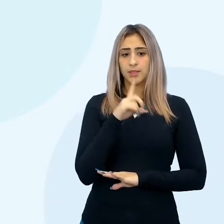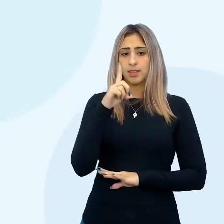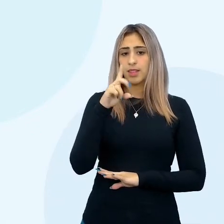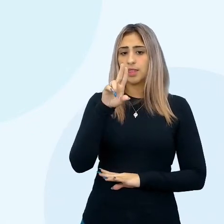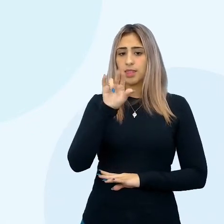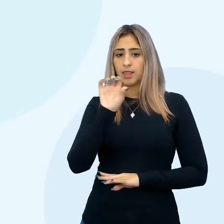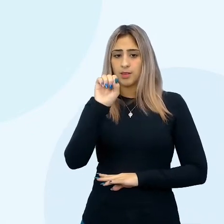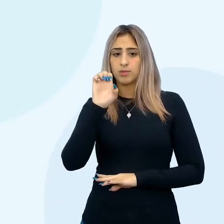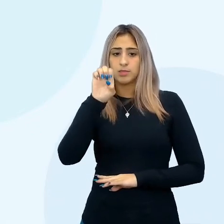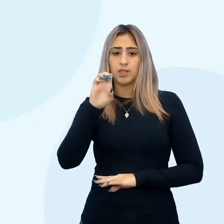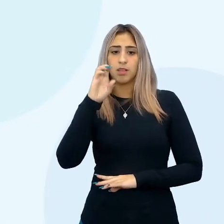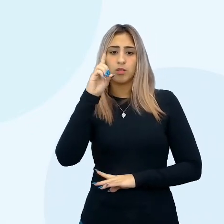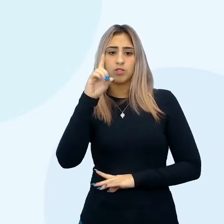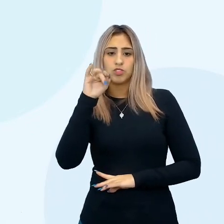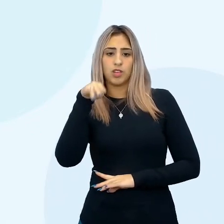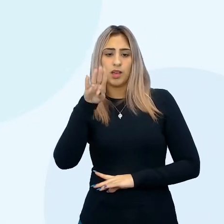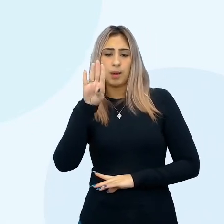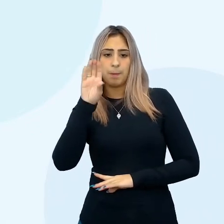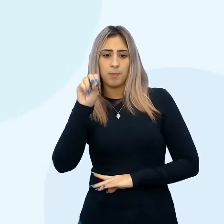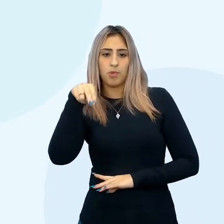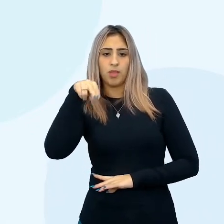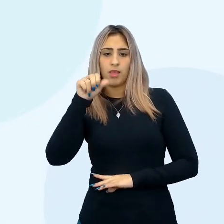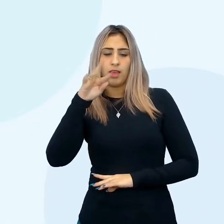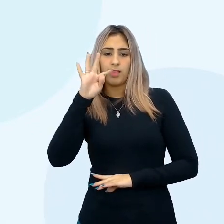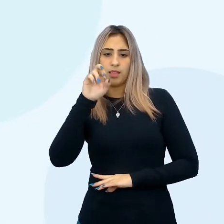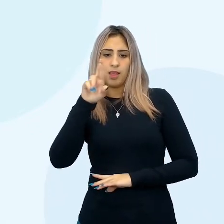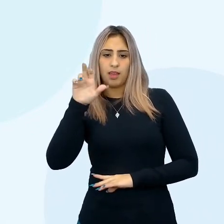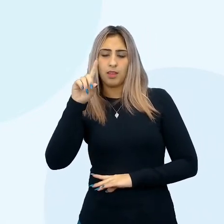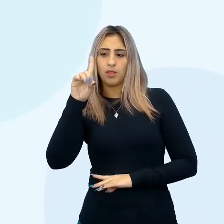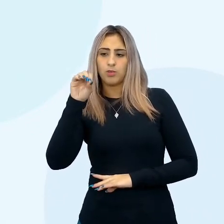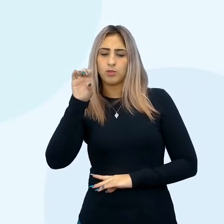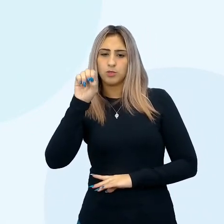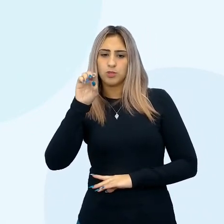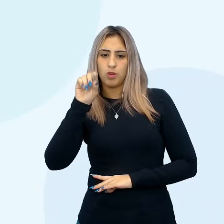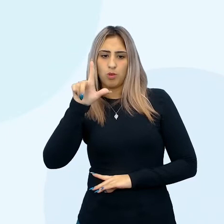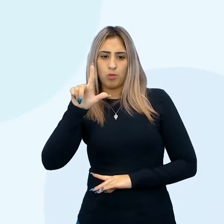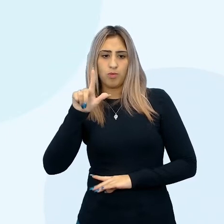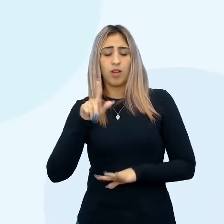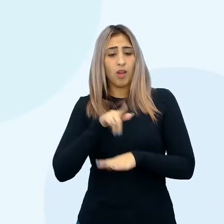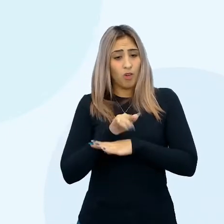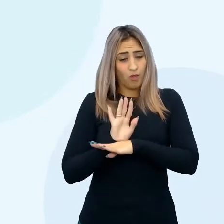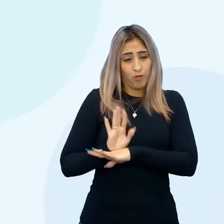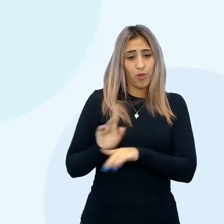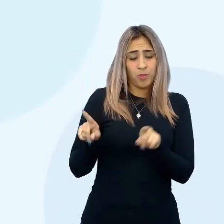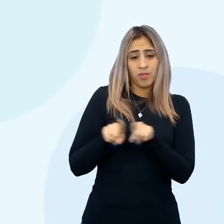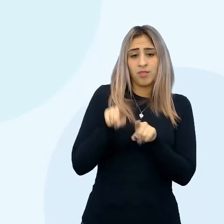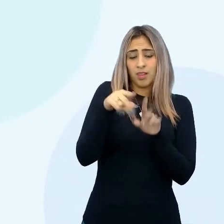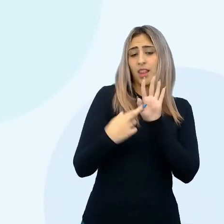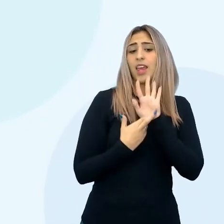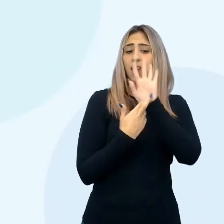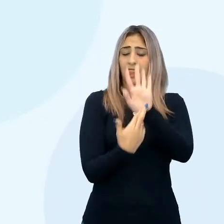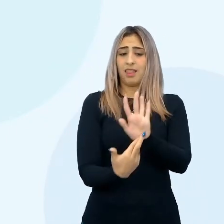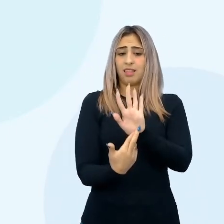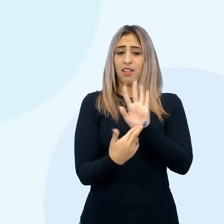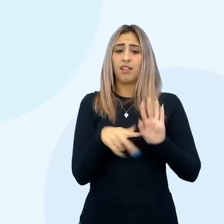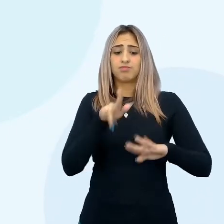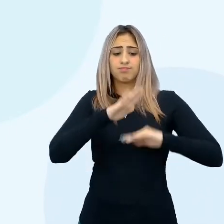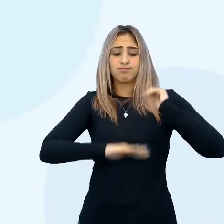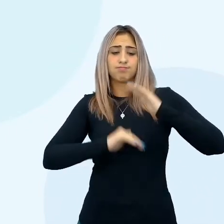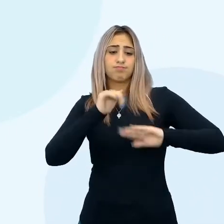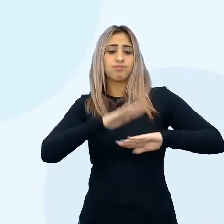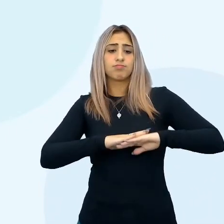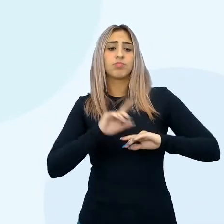Deus e o Diabo na Terra do Sol. É do Glauber Rocha, 64. E olha, é um filme que ele retrata de maneira primorosa